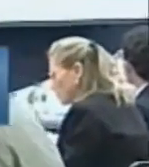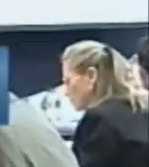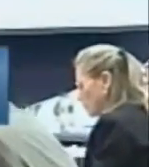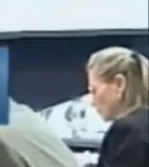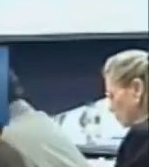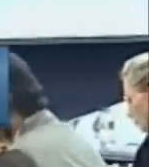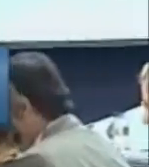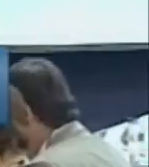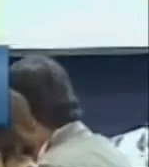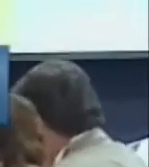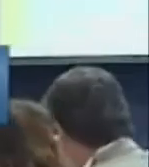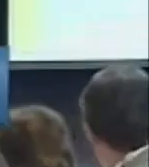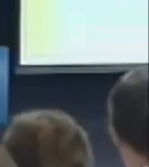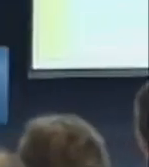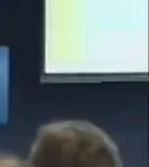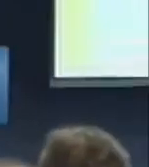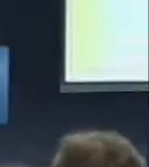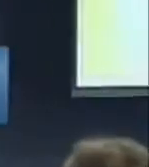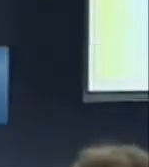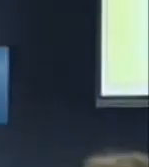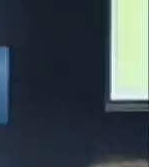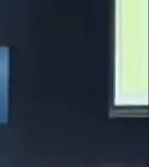E aí